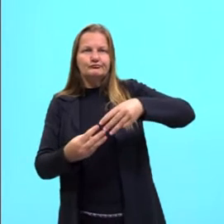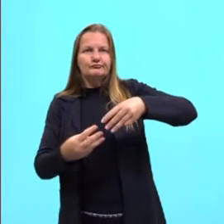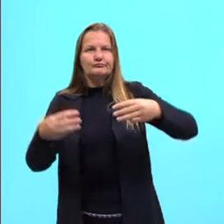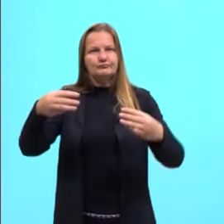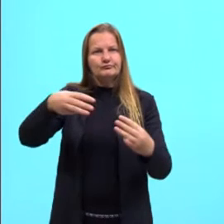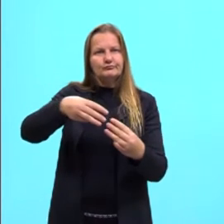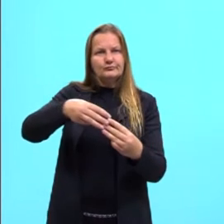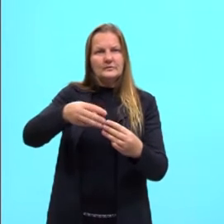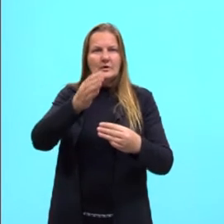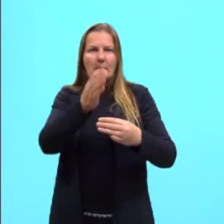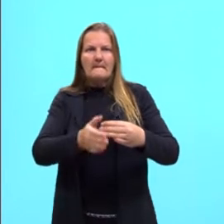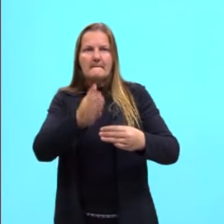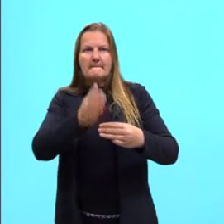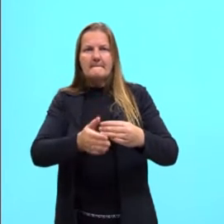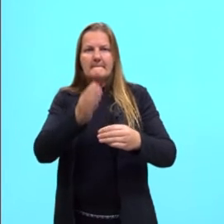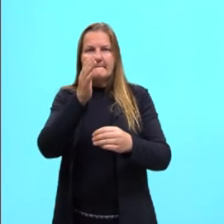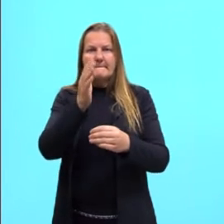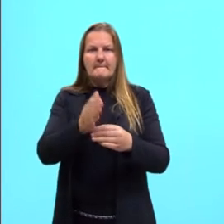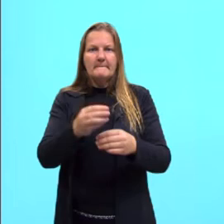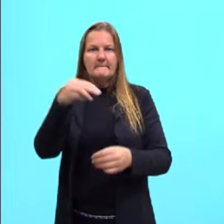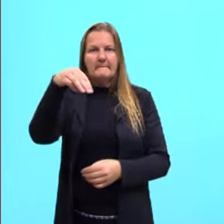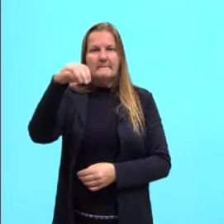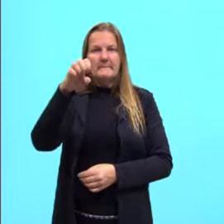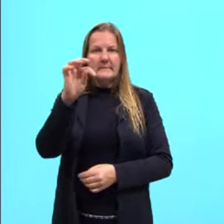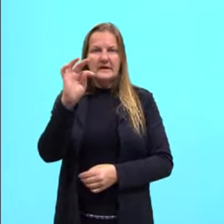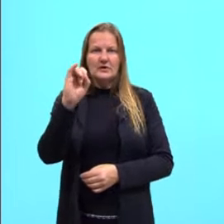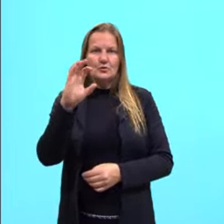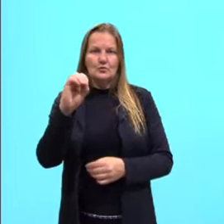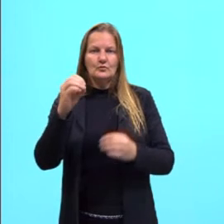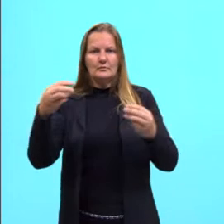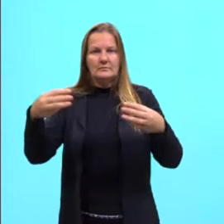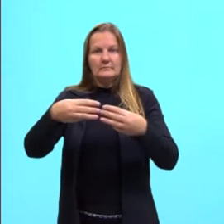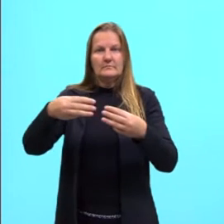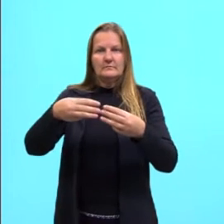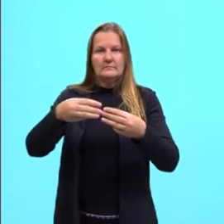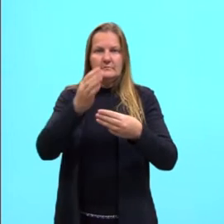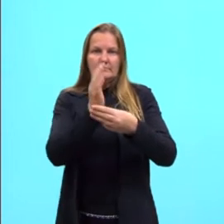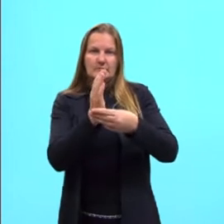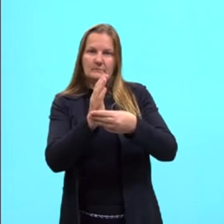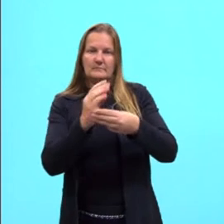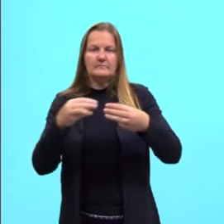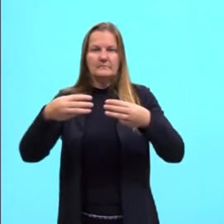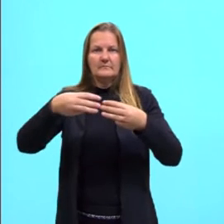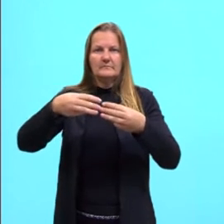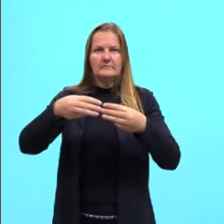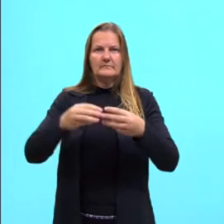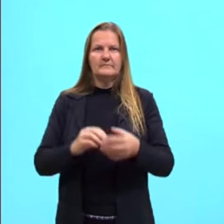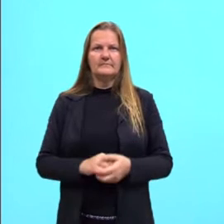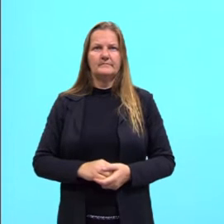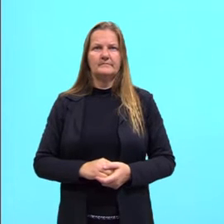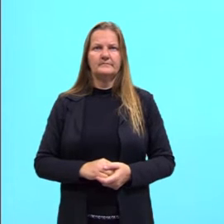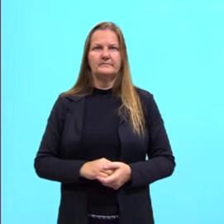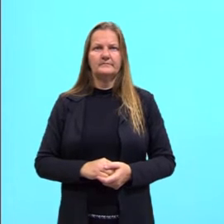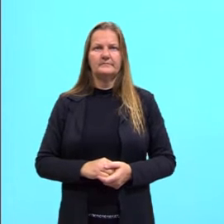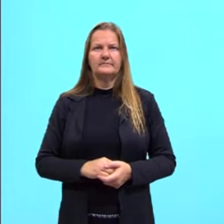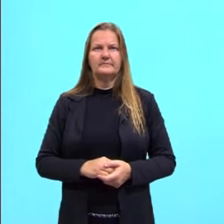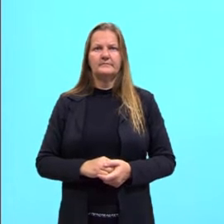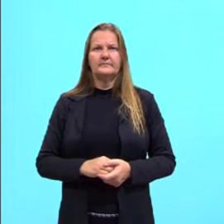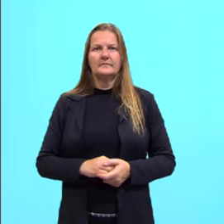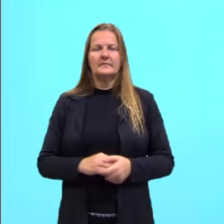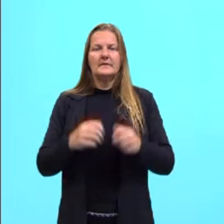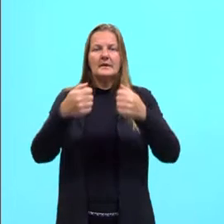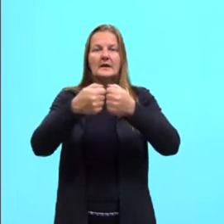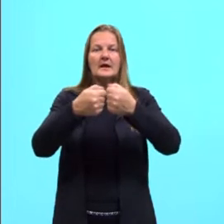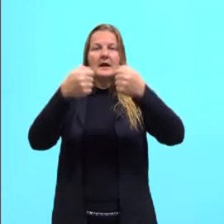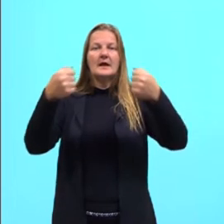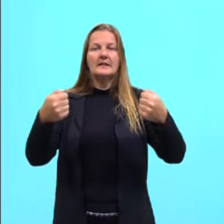então Metal faz isso é a linha na metade E aí vai chegar de novo a chata da Ana na na